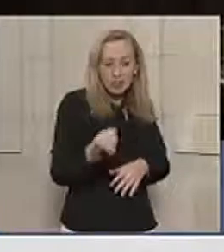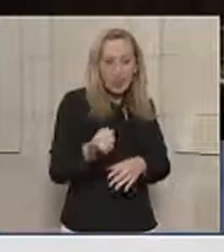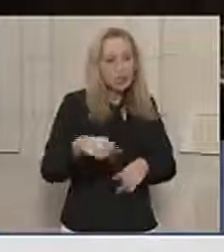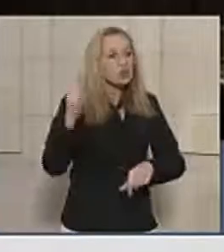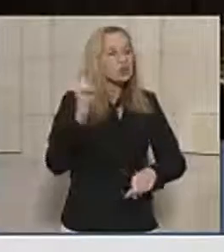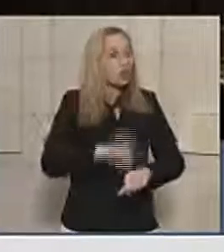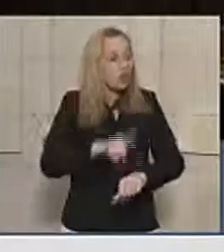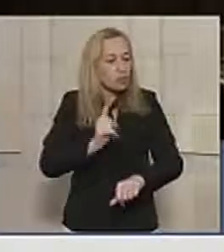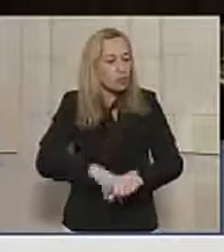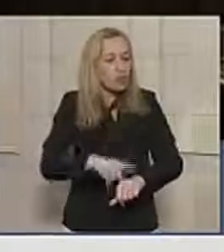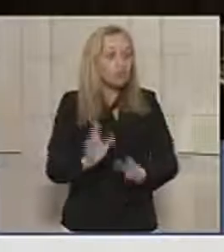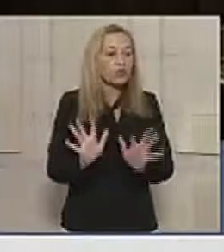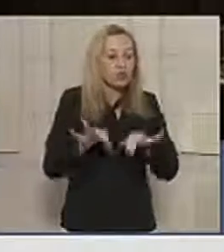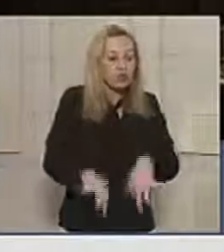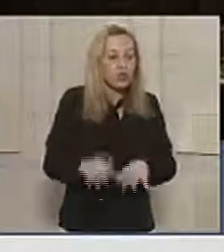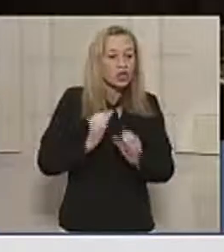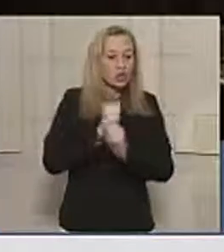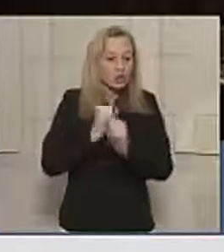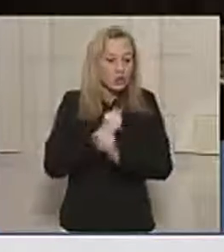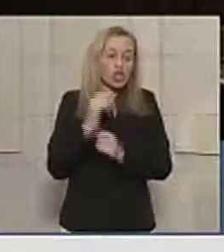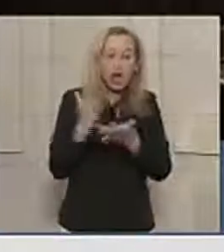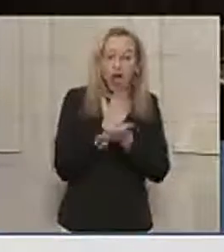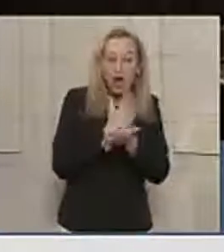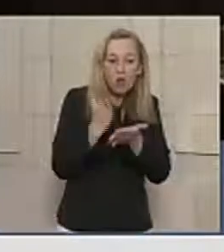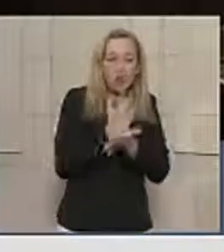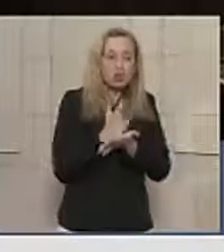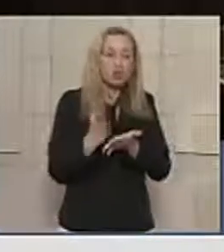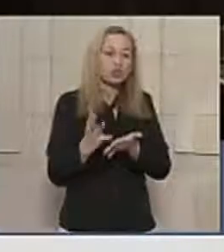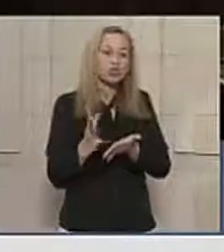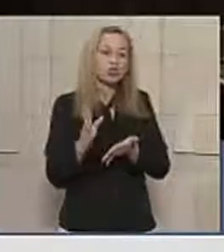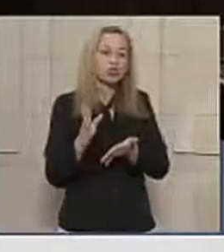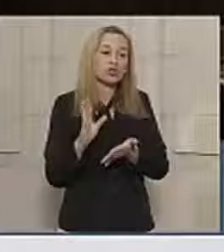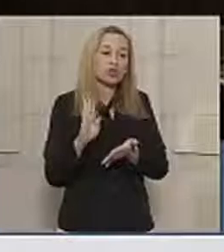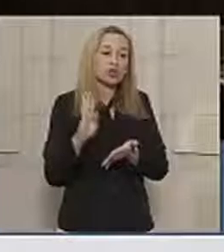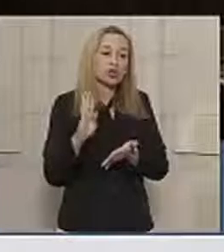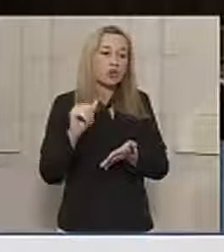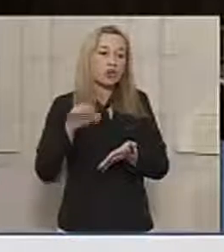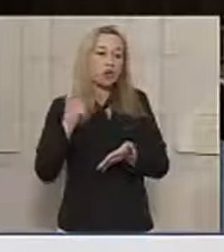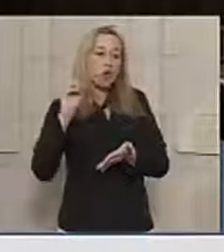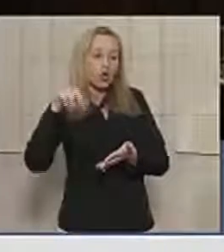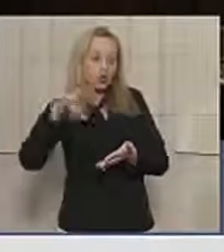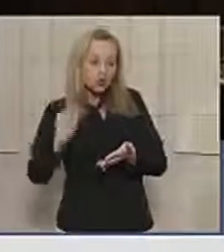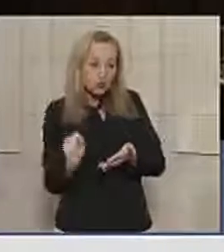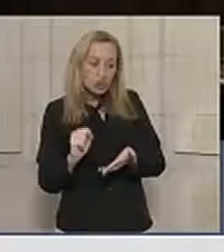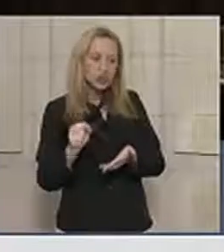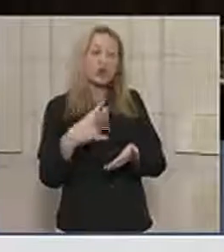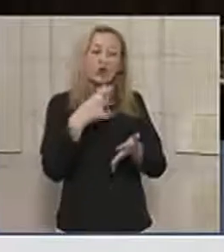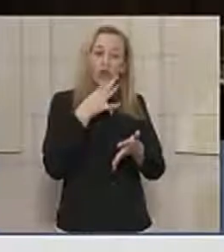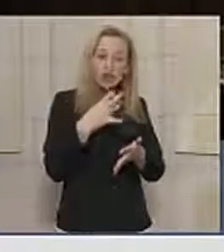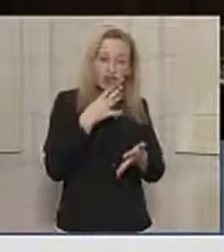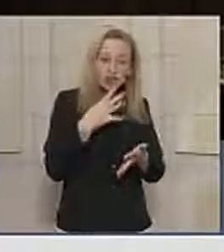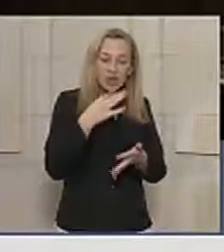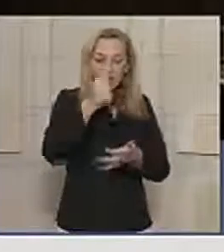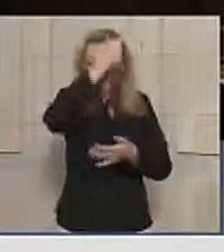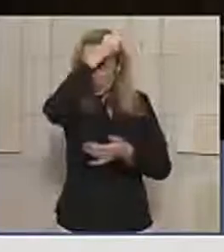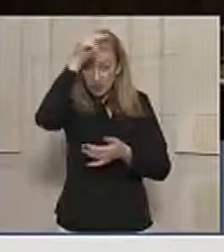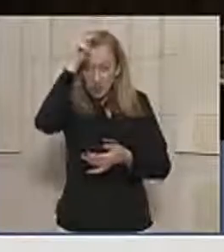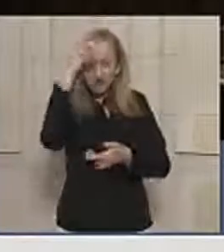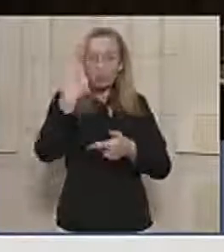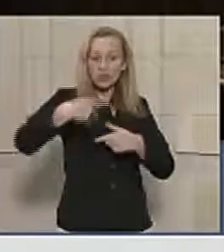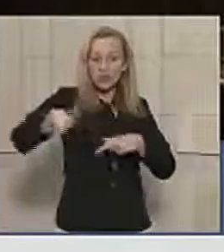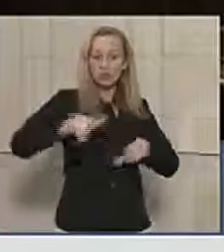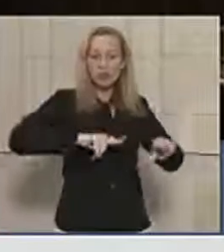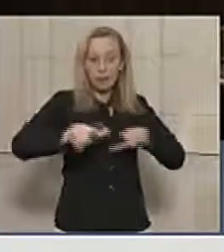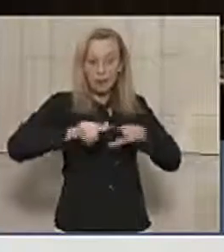do término do ano, algum tipo de abono que traduziria o reconhecimento da prefeitura por